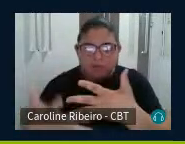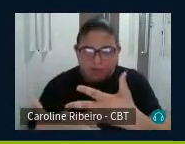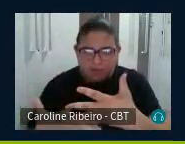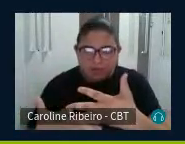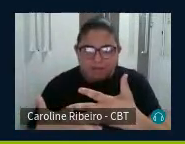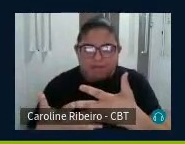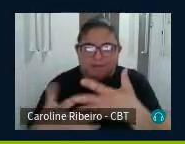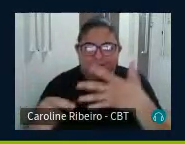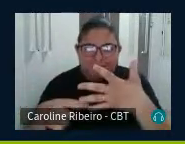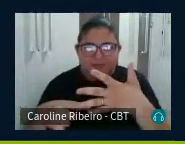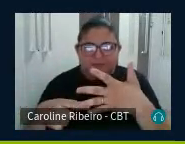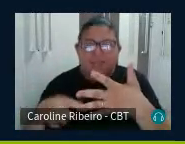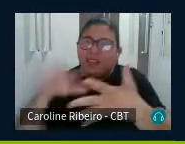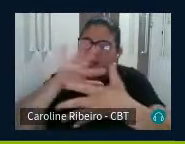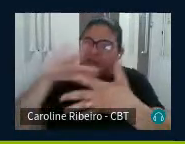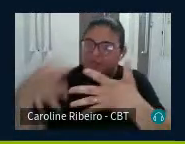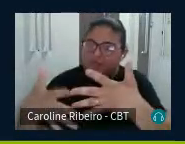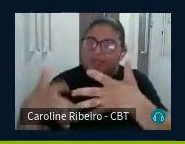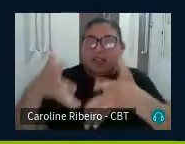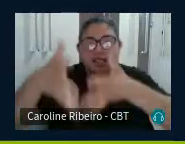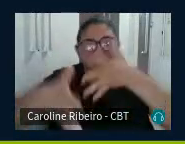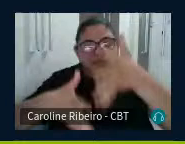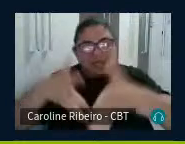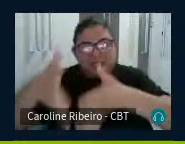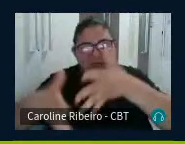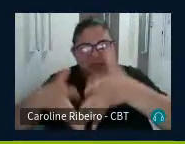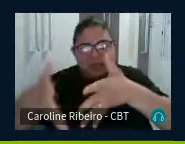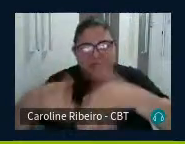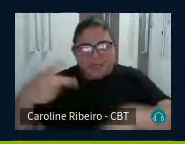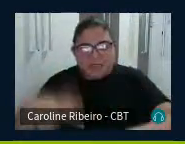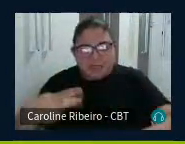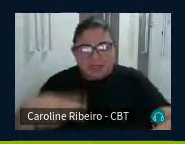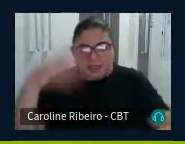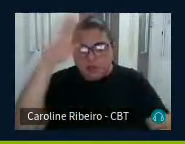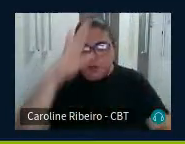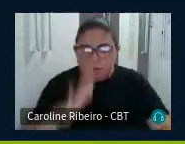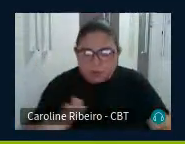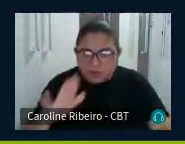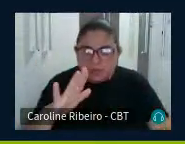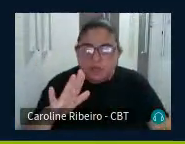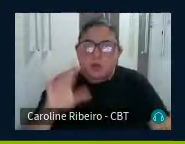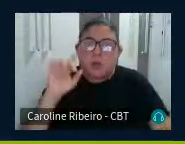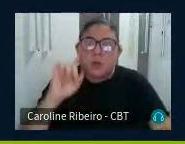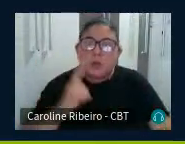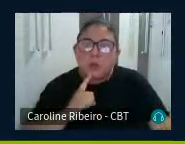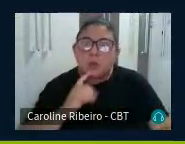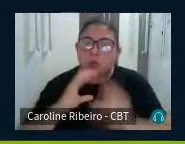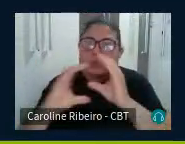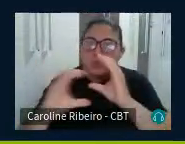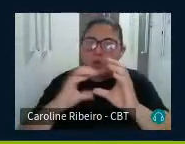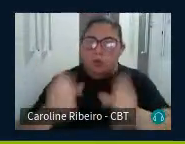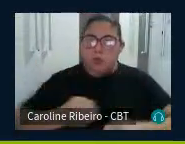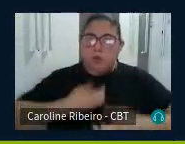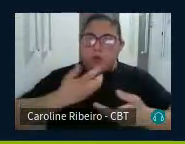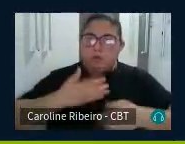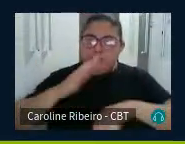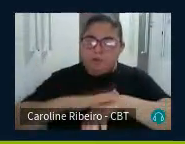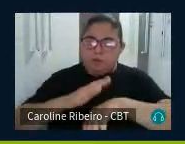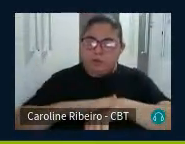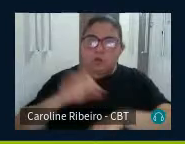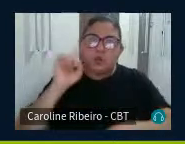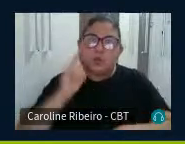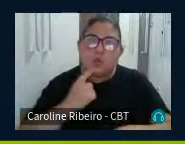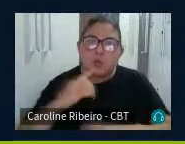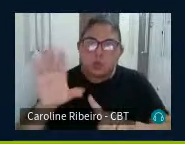Brasileira de Sinais, que esse é o meio de comunicação e expressão dos surdos, da comunidade